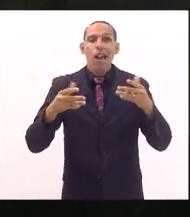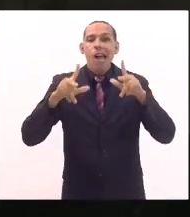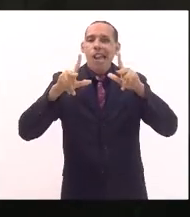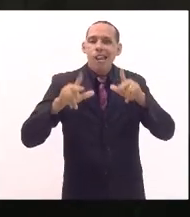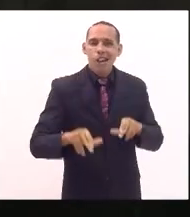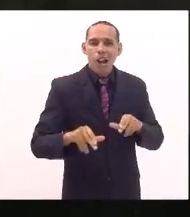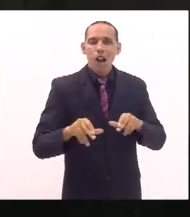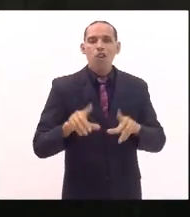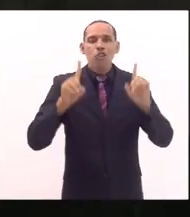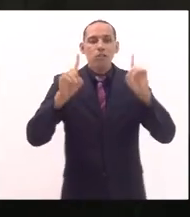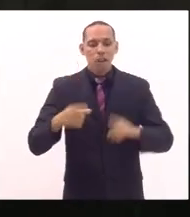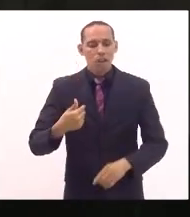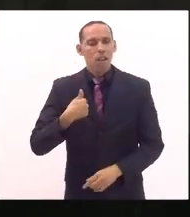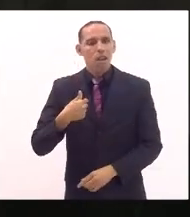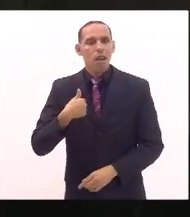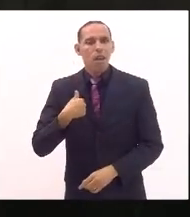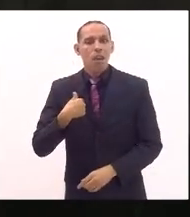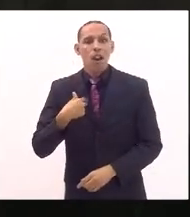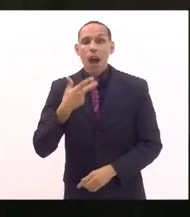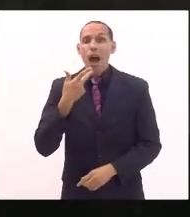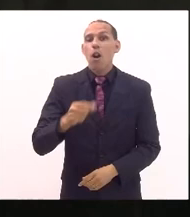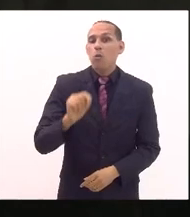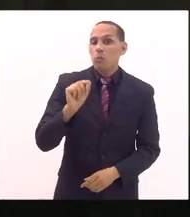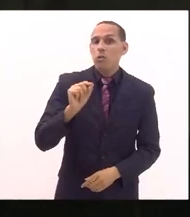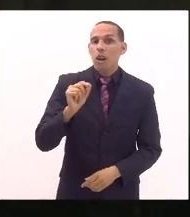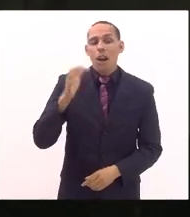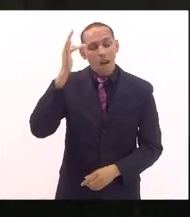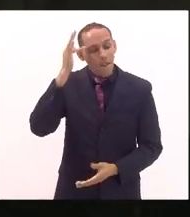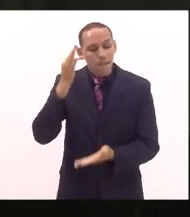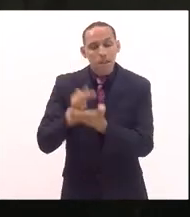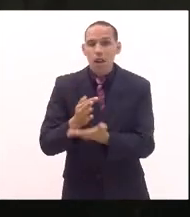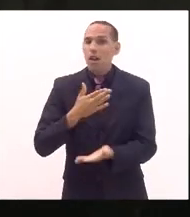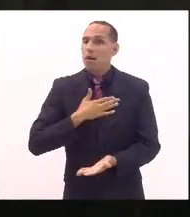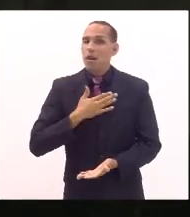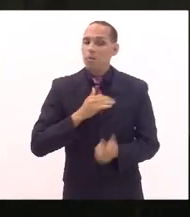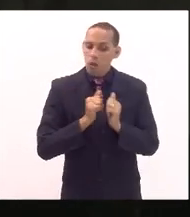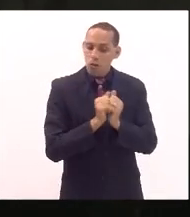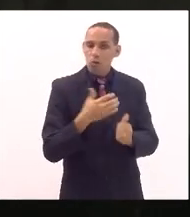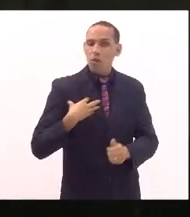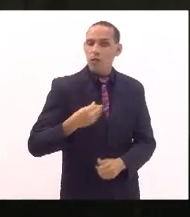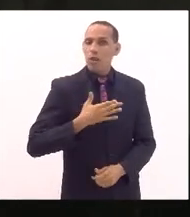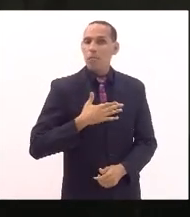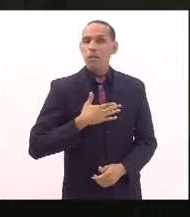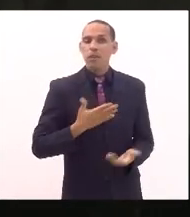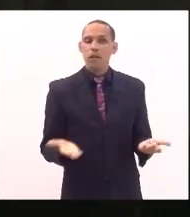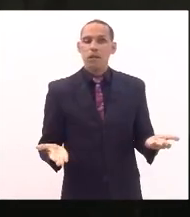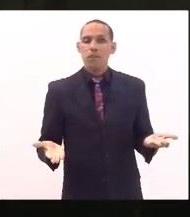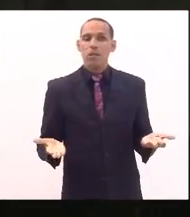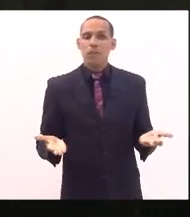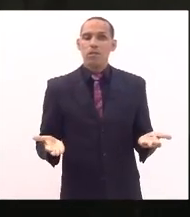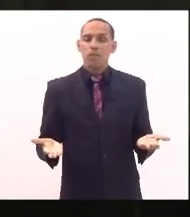o mesmo direito que eu tenho de professar a minha fé junto das minhas filhas